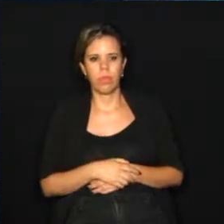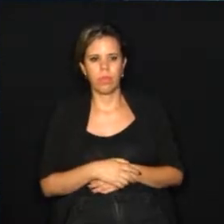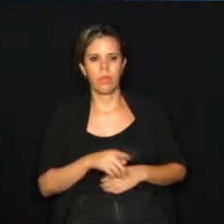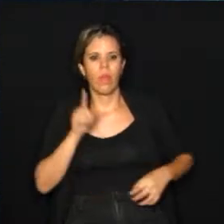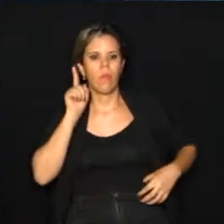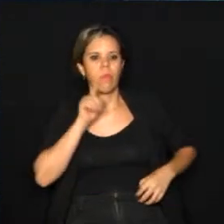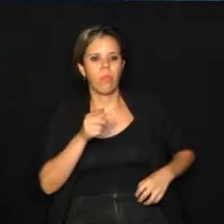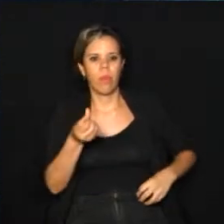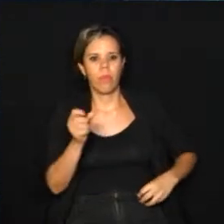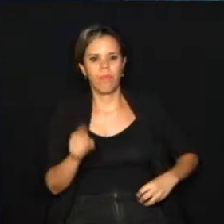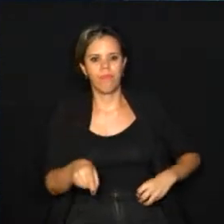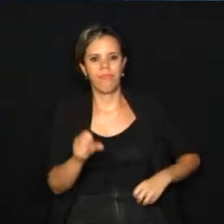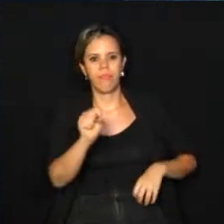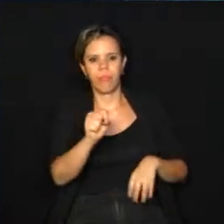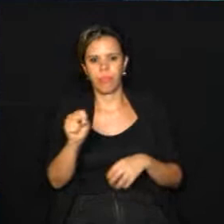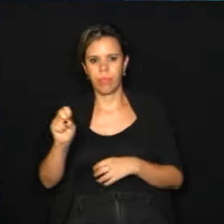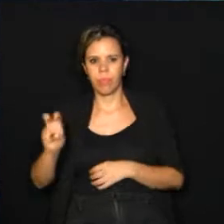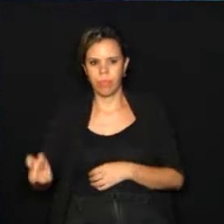7.317, Americana,